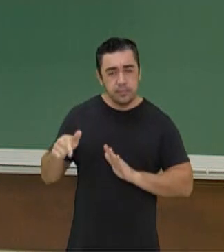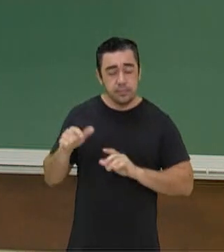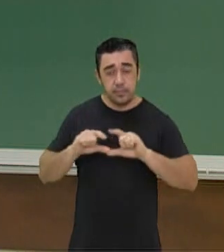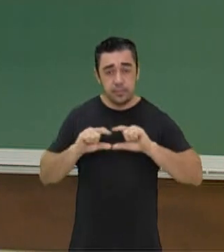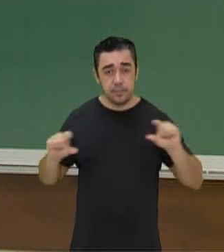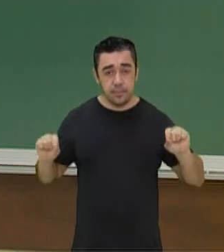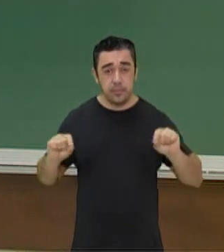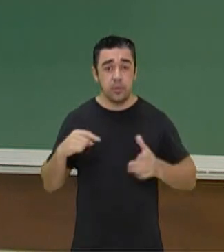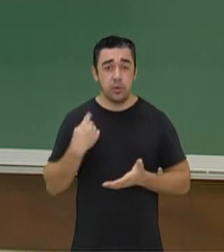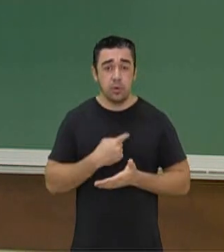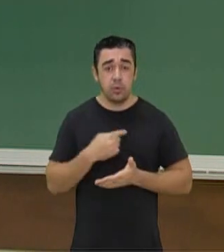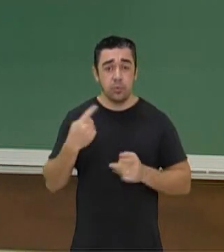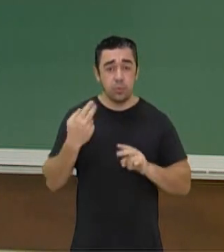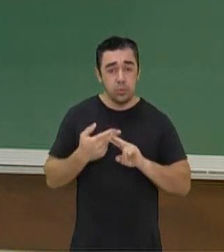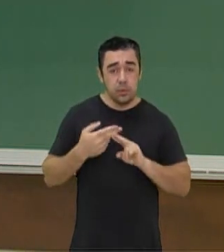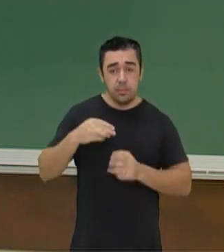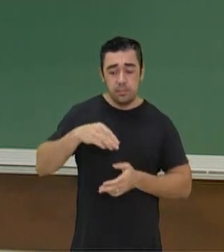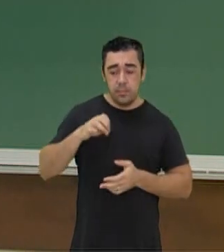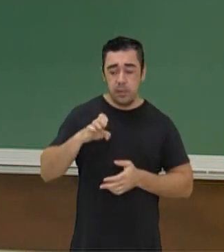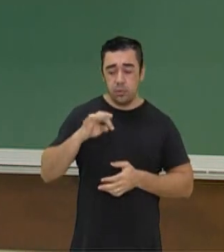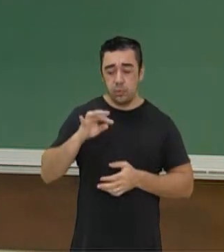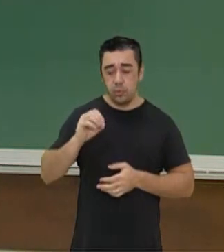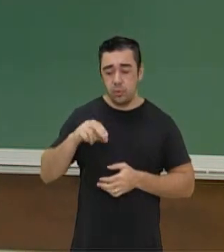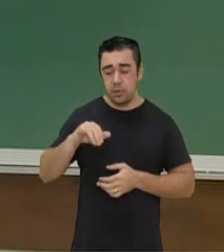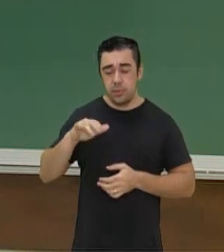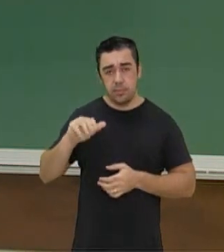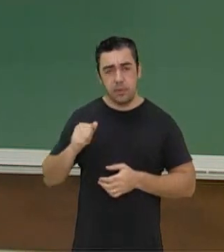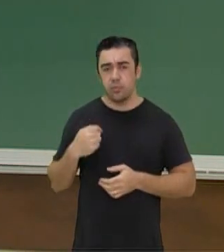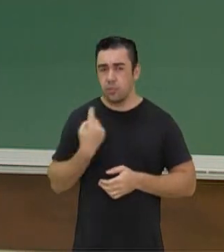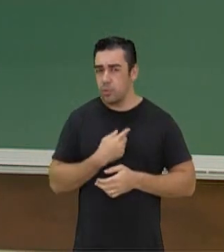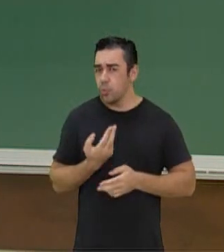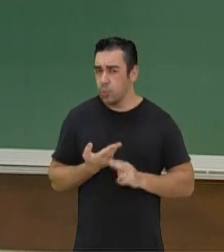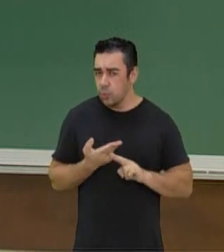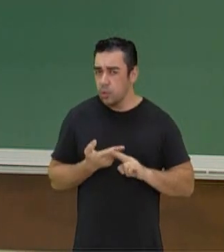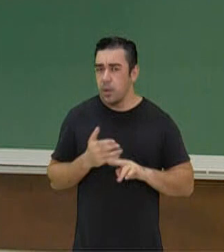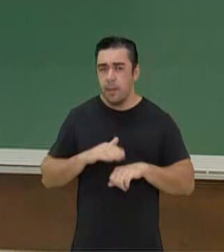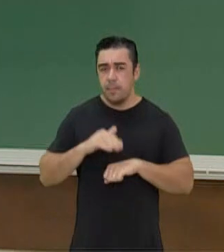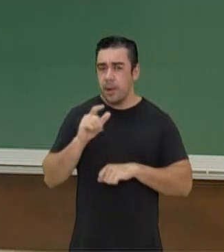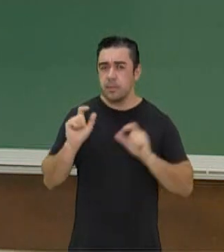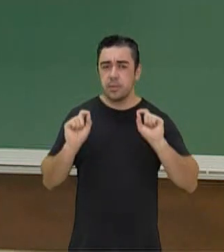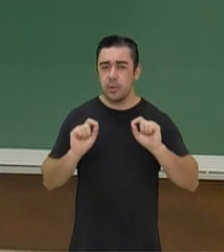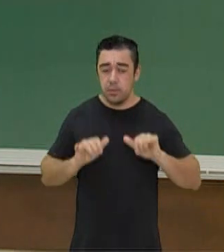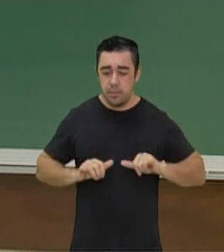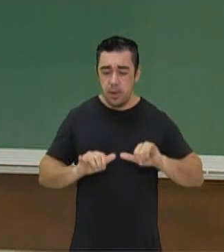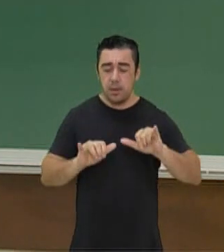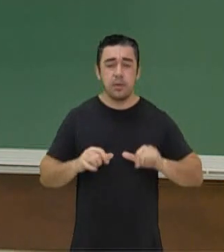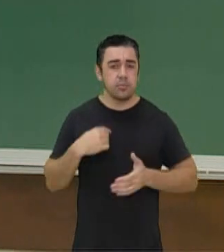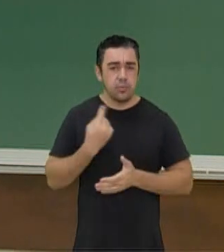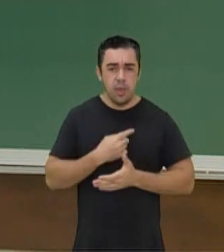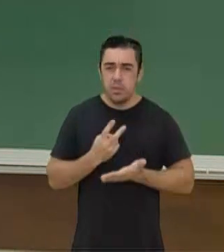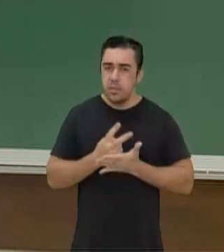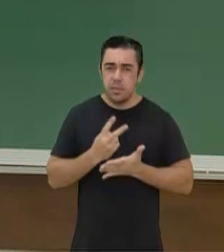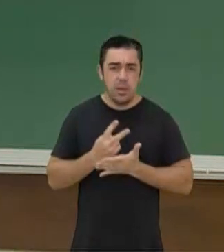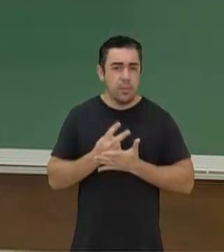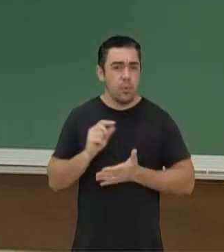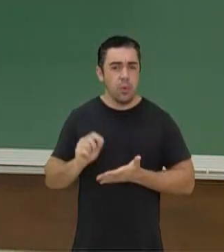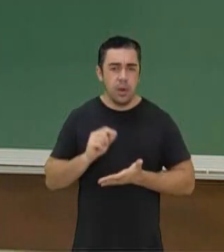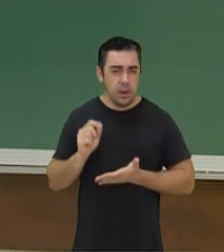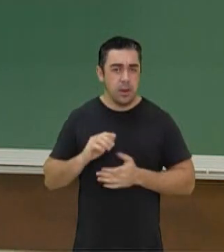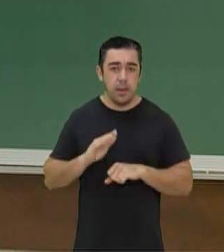Nós utilizamos metonímias muito, principalmente nos supermercados, né? Que nós sempre